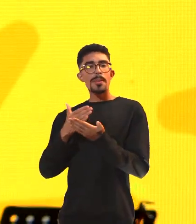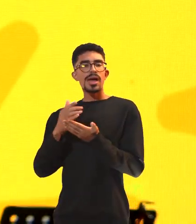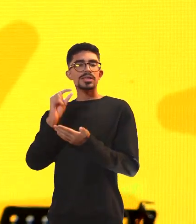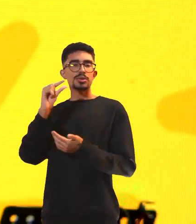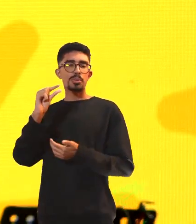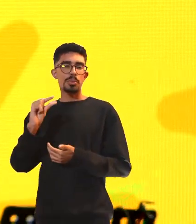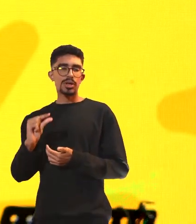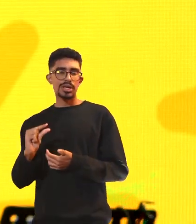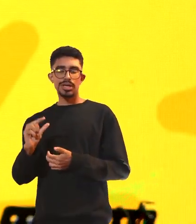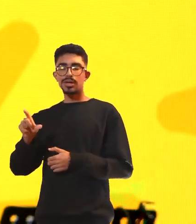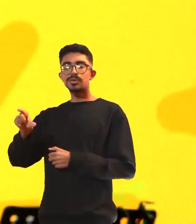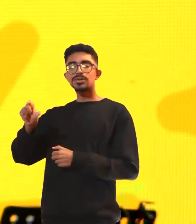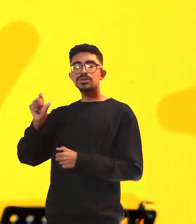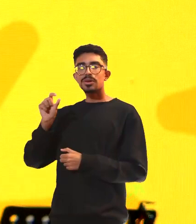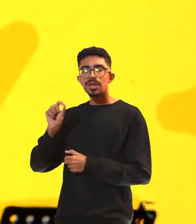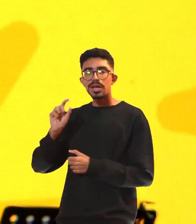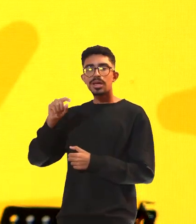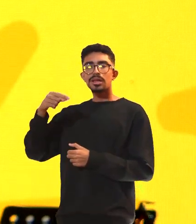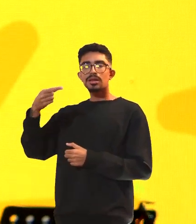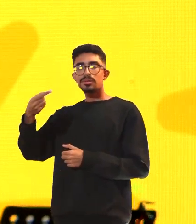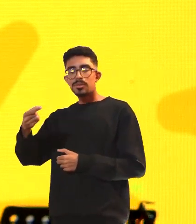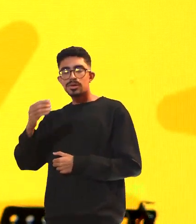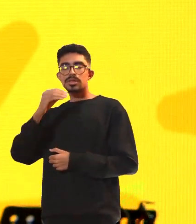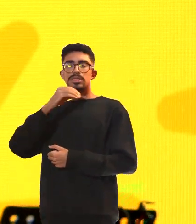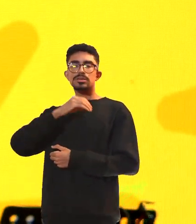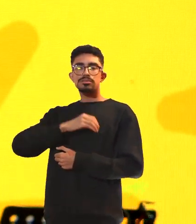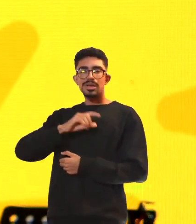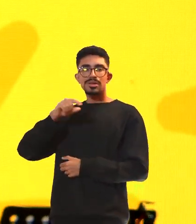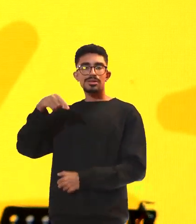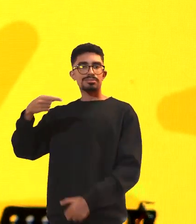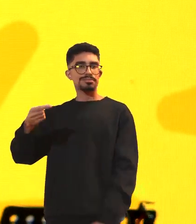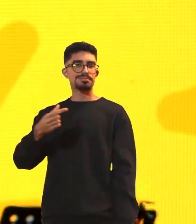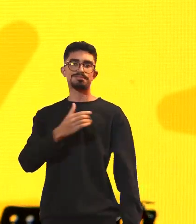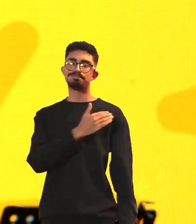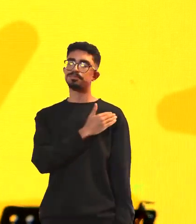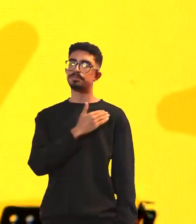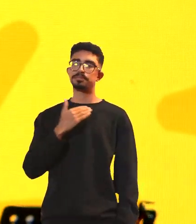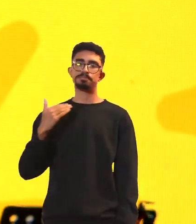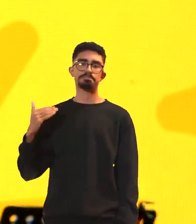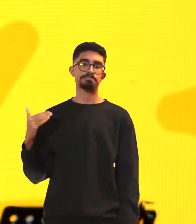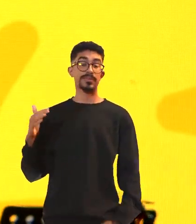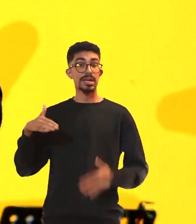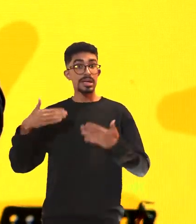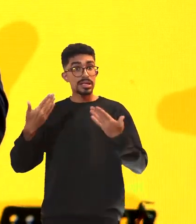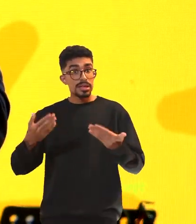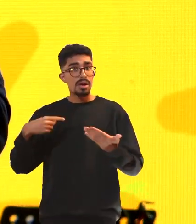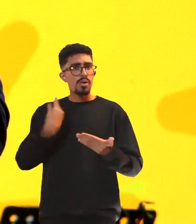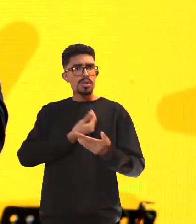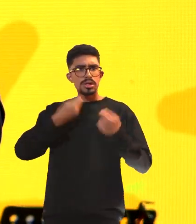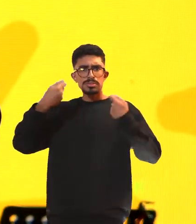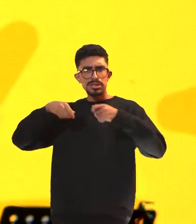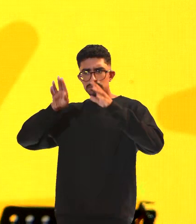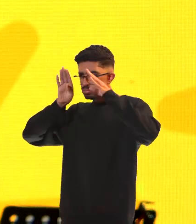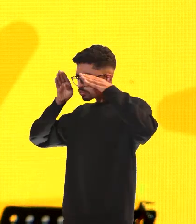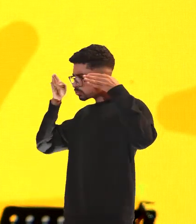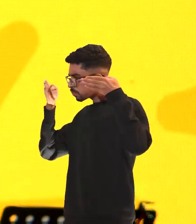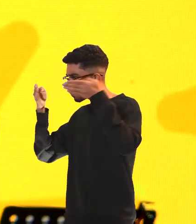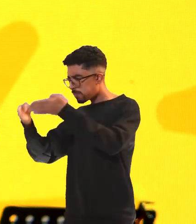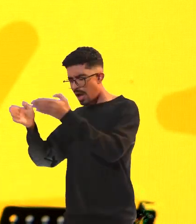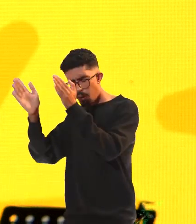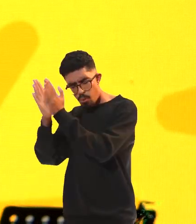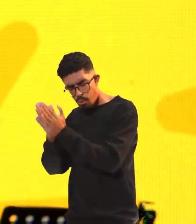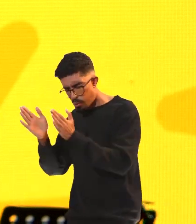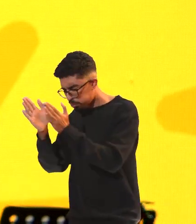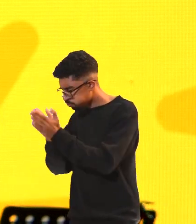isso, a gente precisa ter vigilância, a gente precisa estar atento, a gente precisa estar em oração, para quando esse tipo de ataque